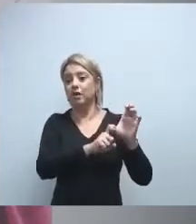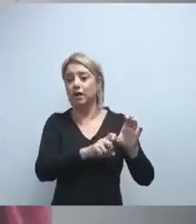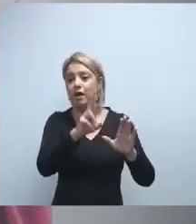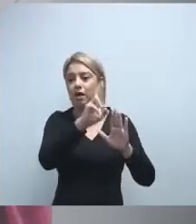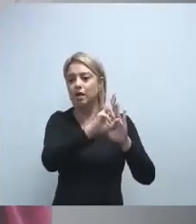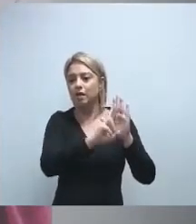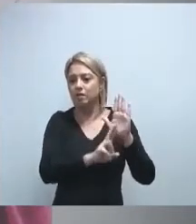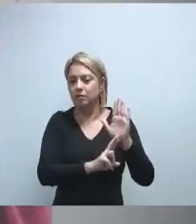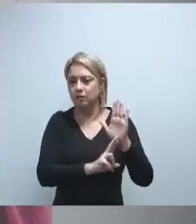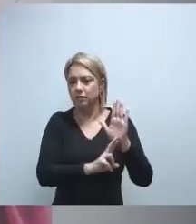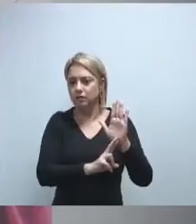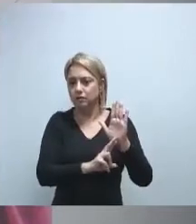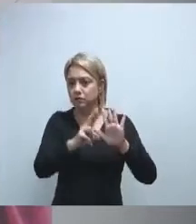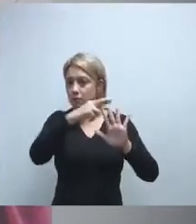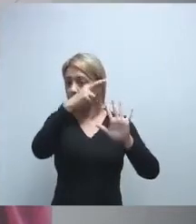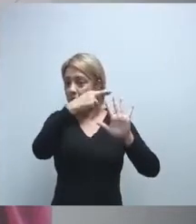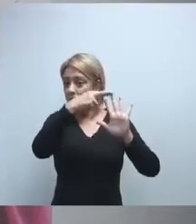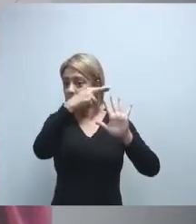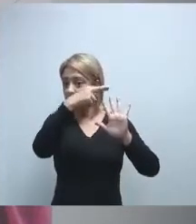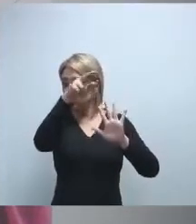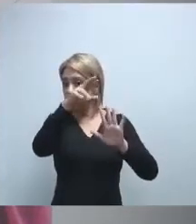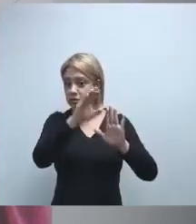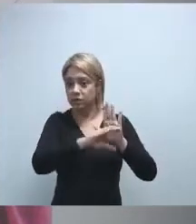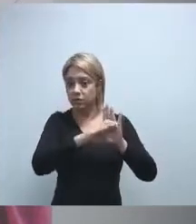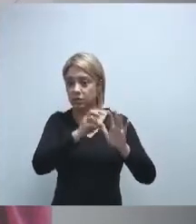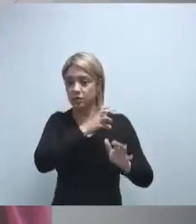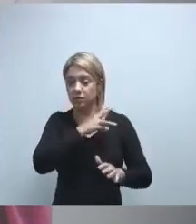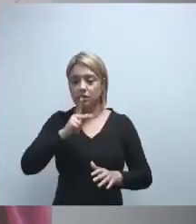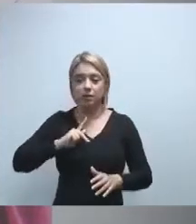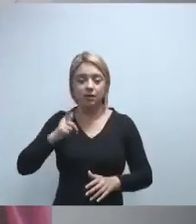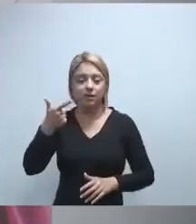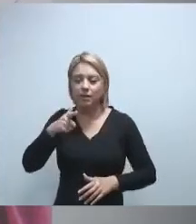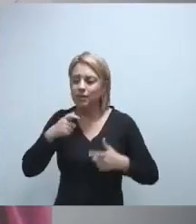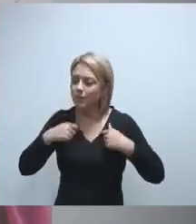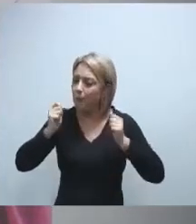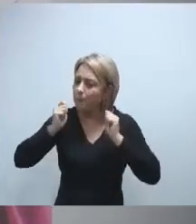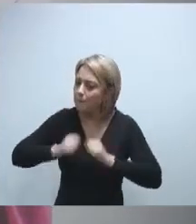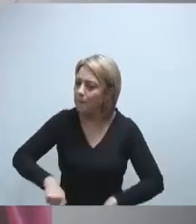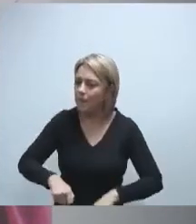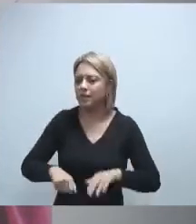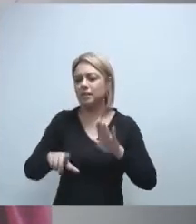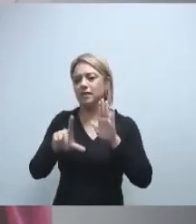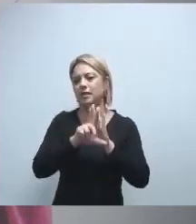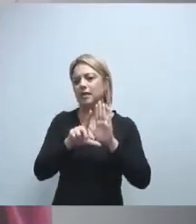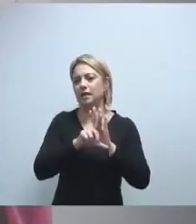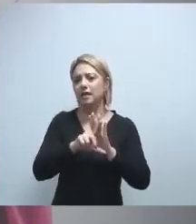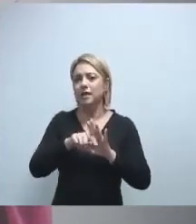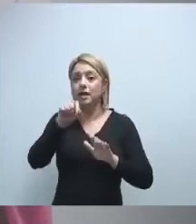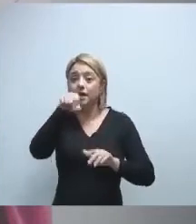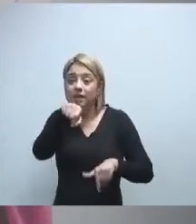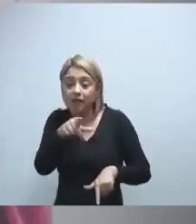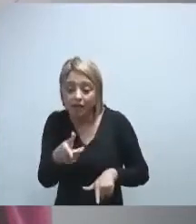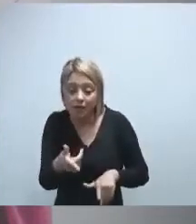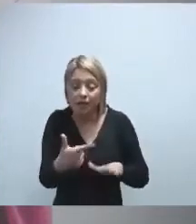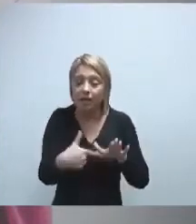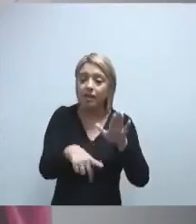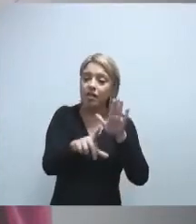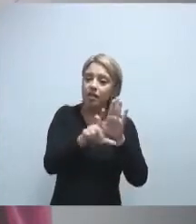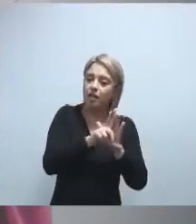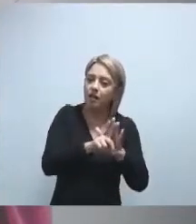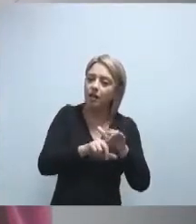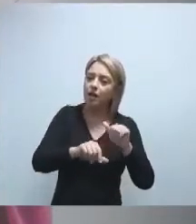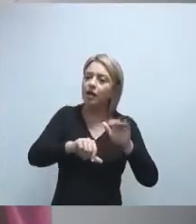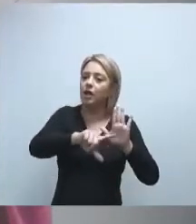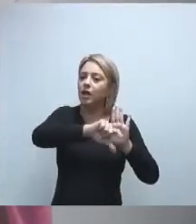conselho nacional do ministério público que não tem competência legal para isso quem legisla em matéria